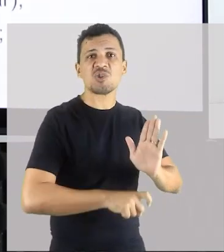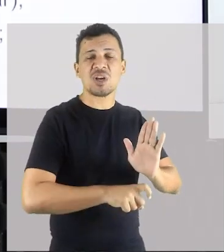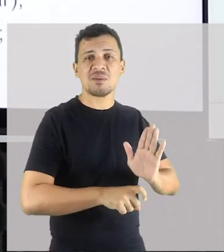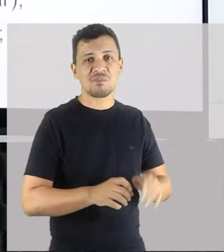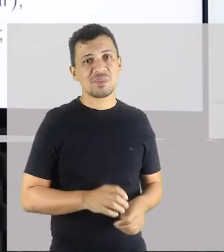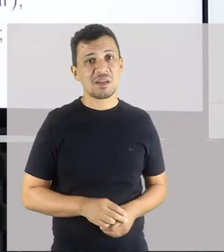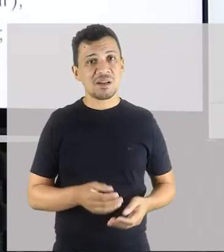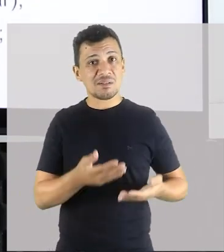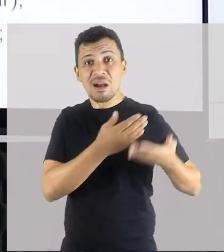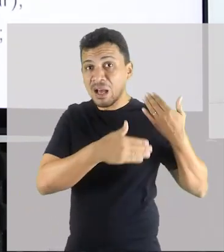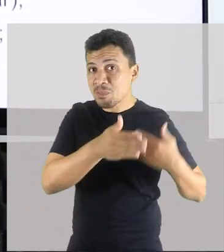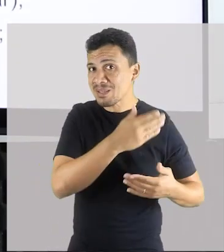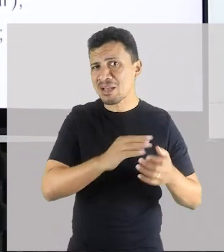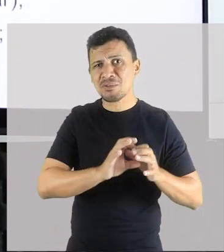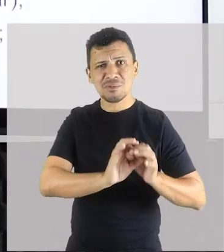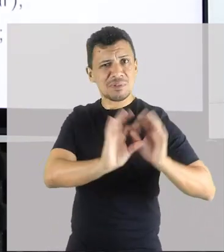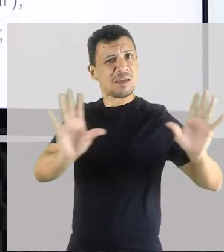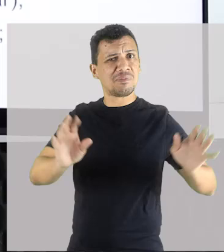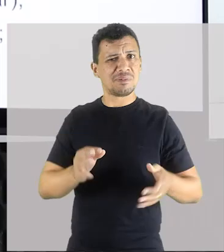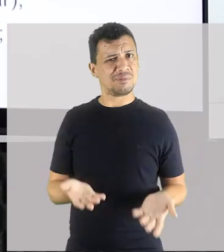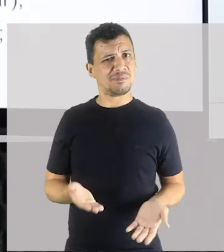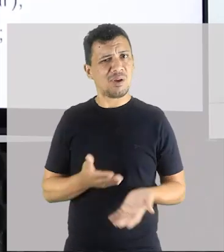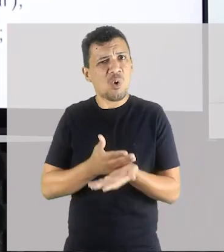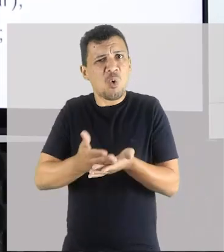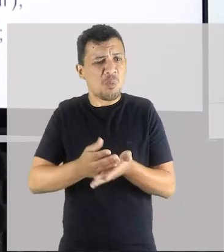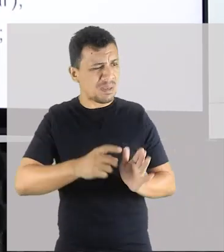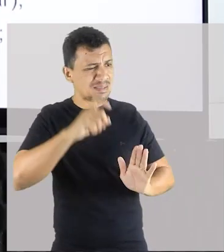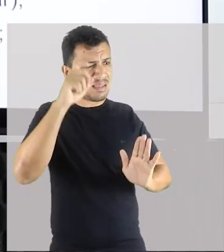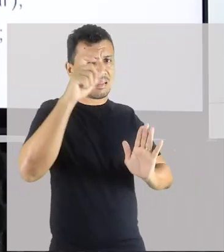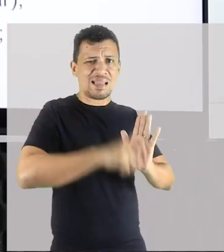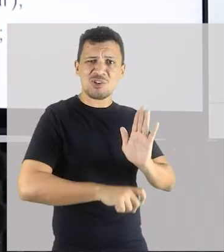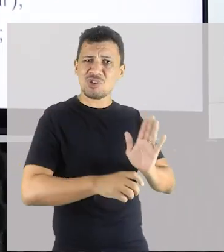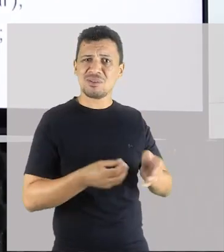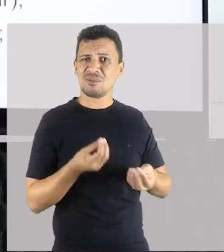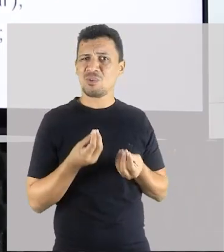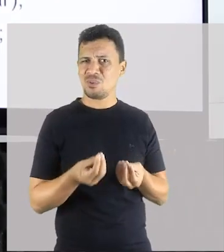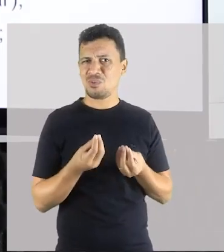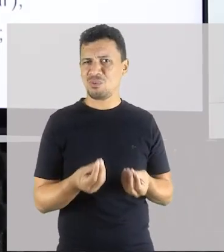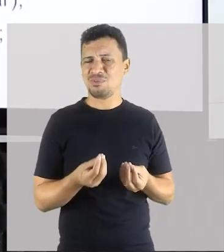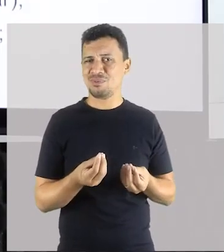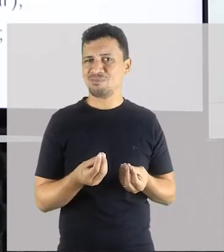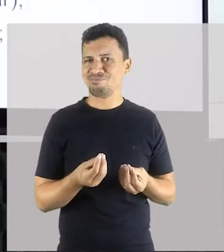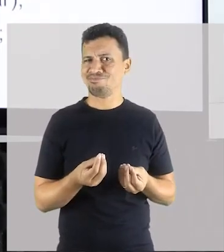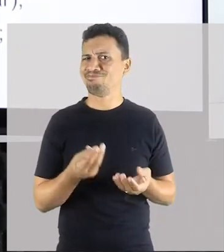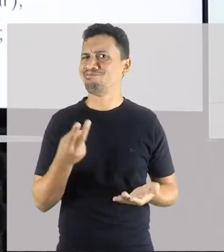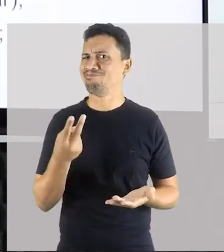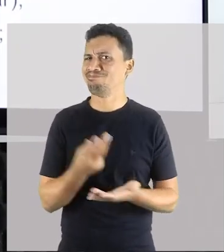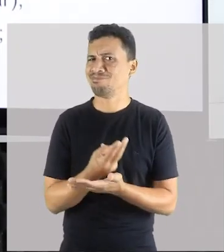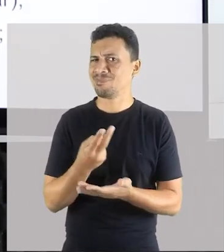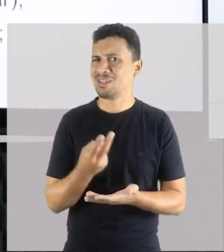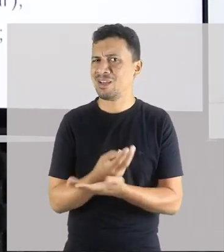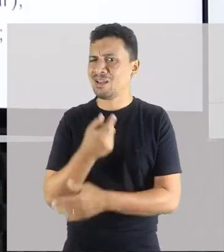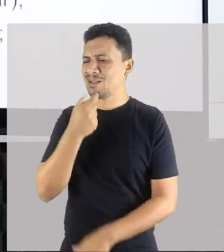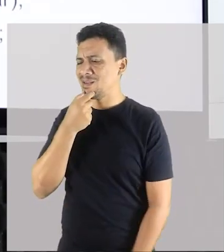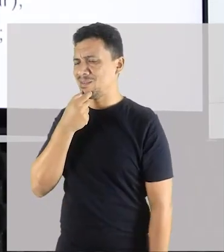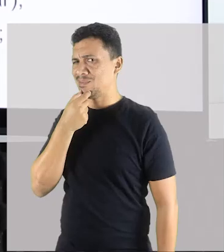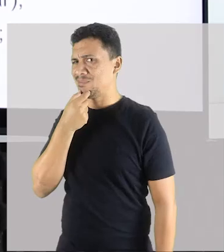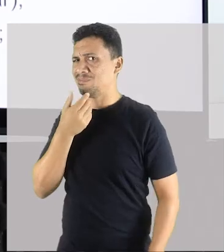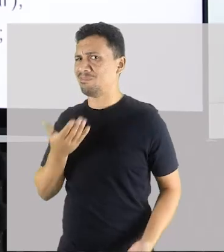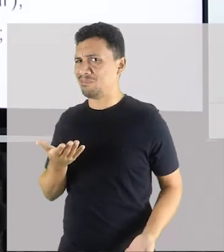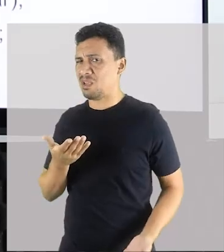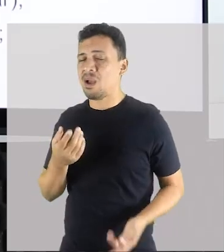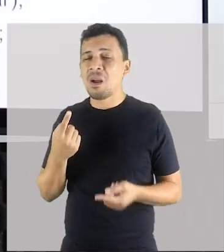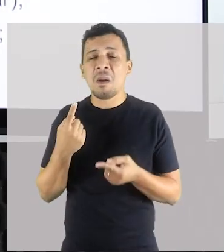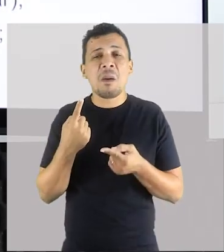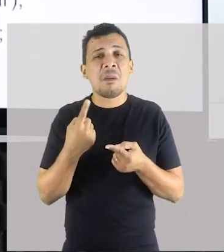eram bastante livres para fazer o que bem entendesse, e agora eles começam a ser taxados pela Inglaterra. Bom, isso não vai dar muito certo para a Inglaterra, porque o processo, então,